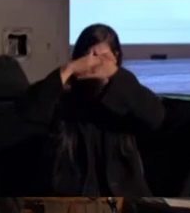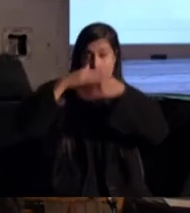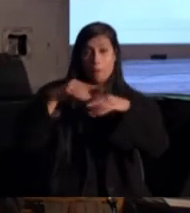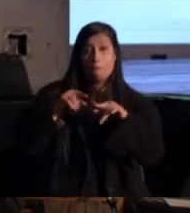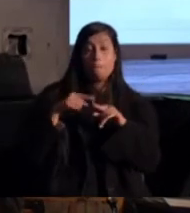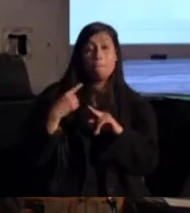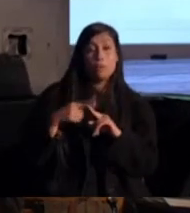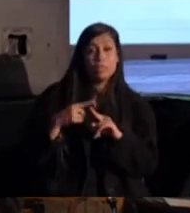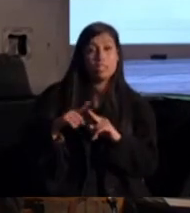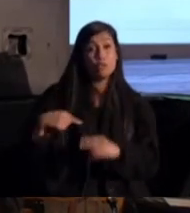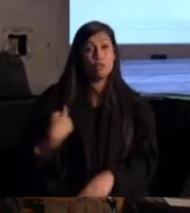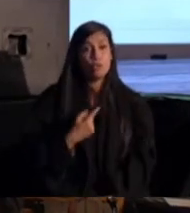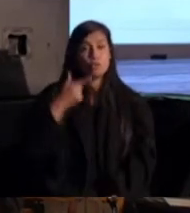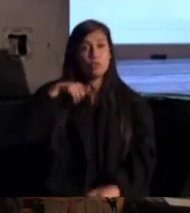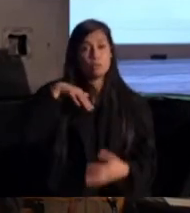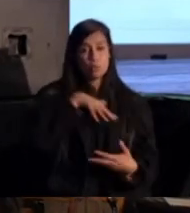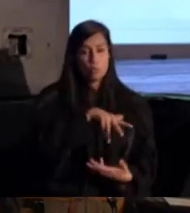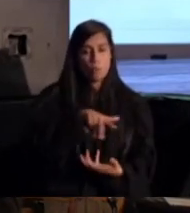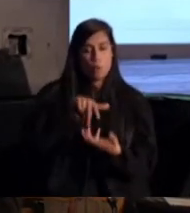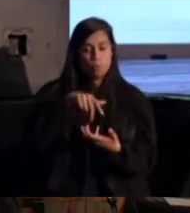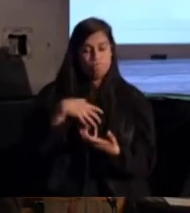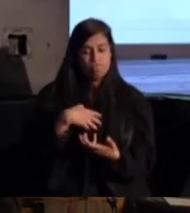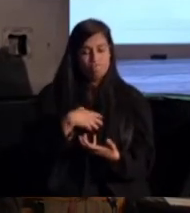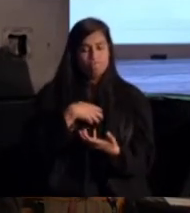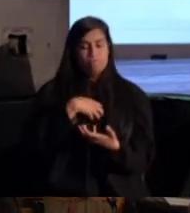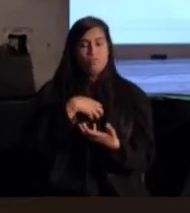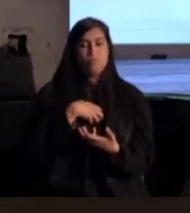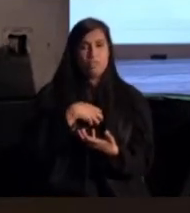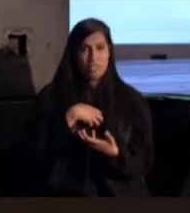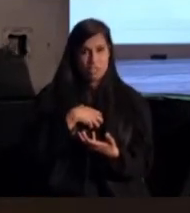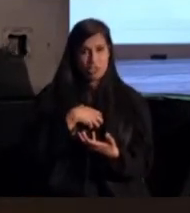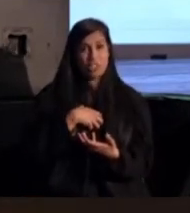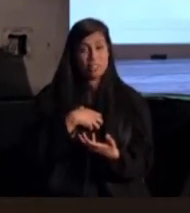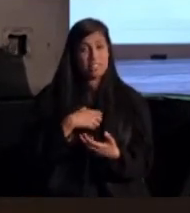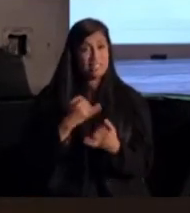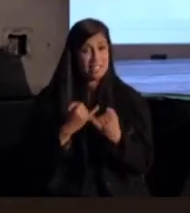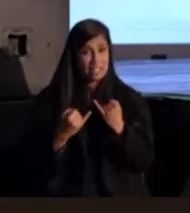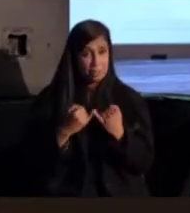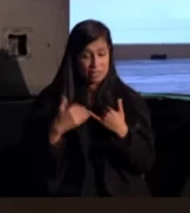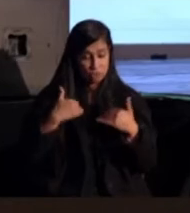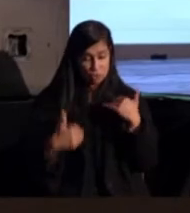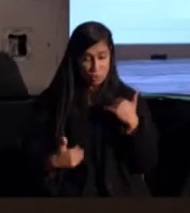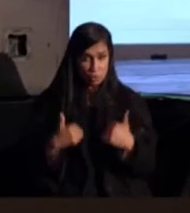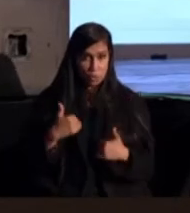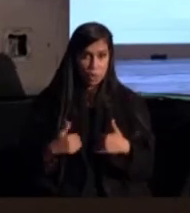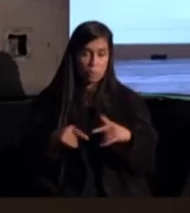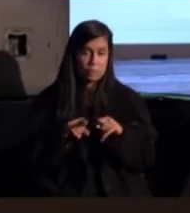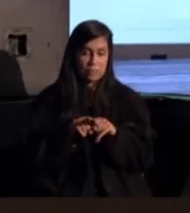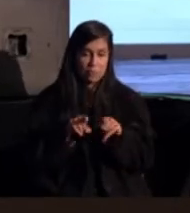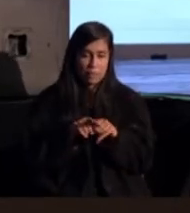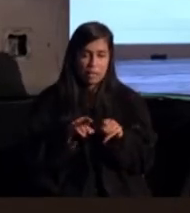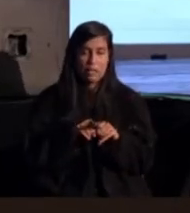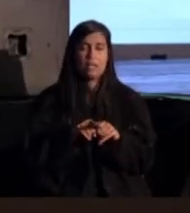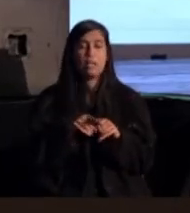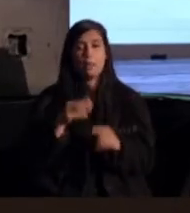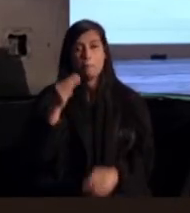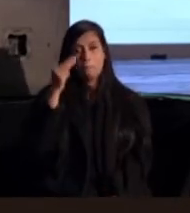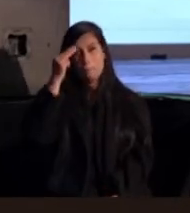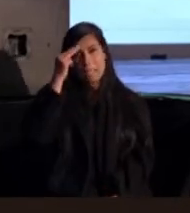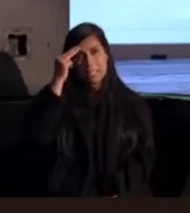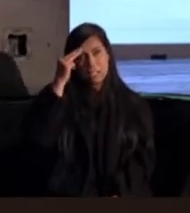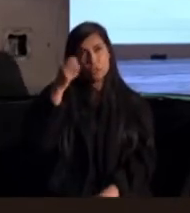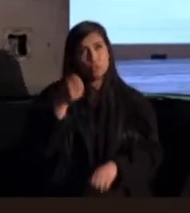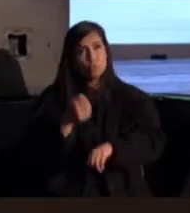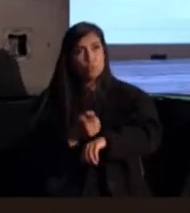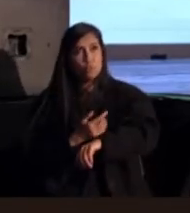mundo a partir do nosso aparelho digestório, ele se organizaria, pensamento, sentimento,